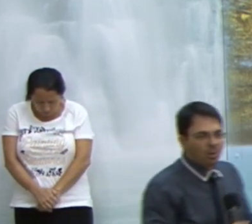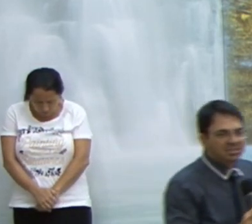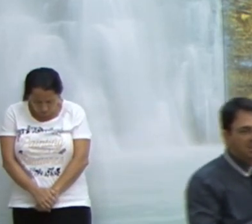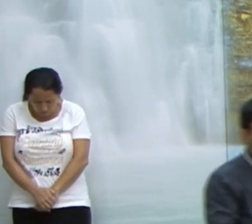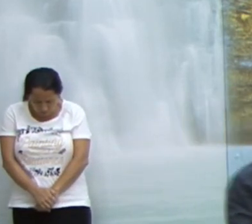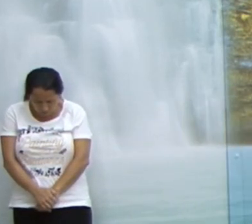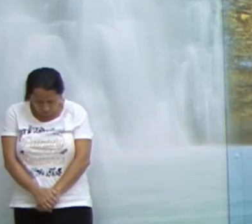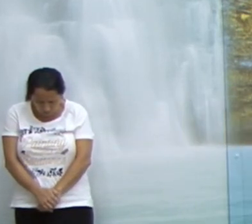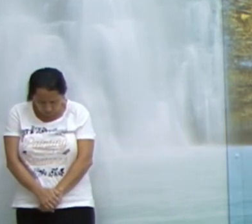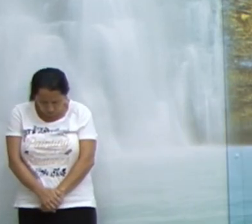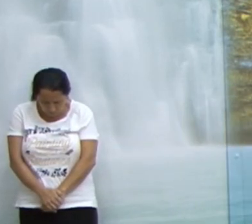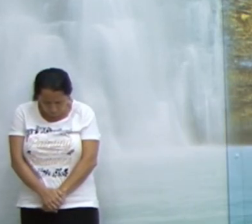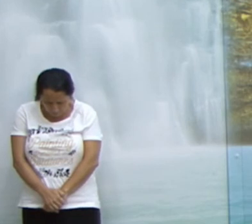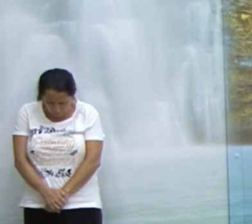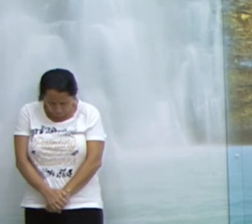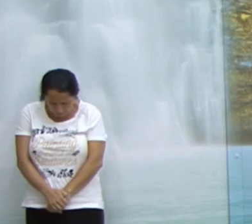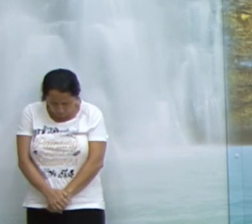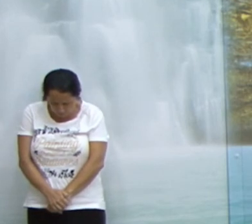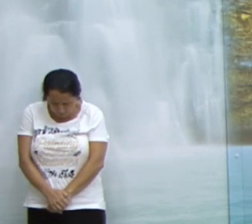Um homem de 70 anos vira 20.